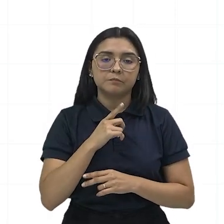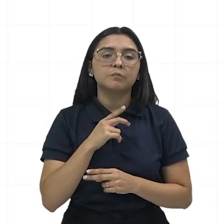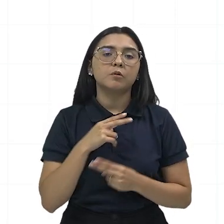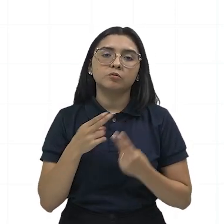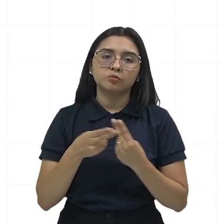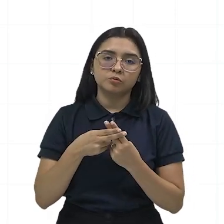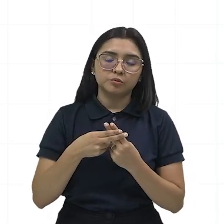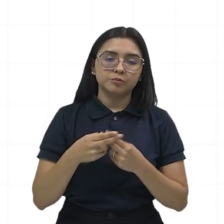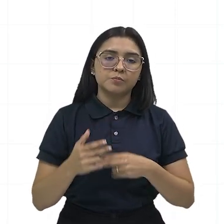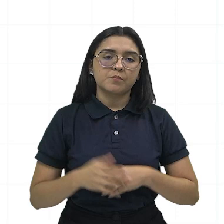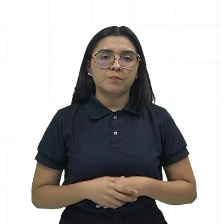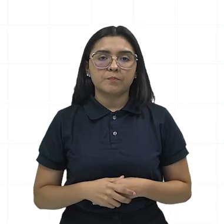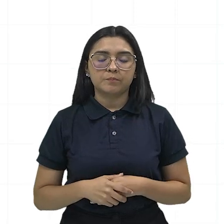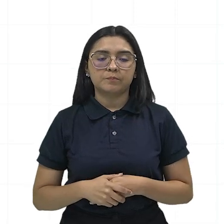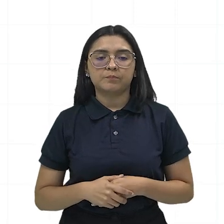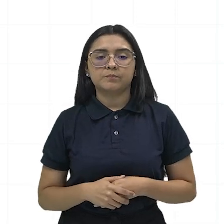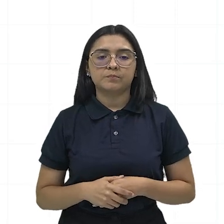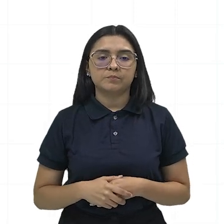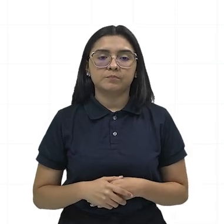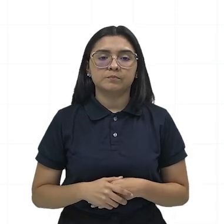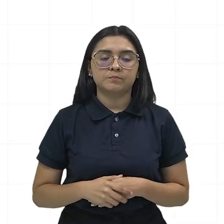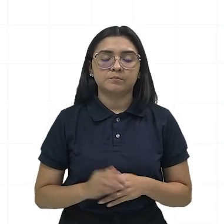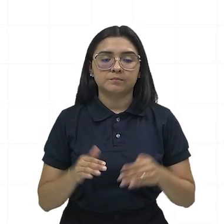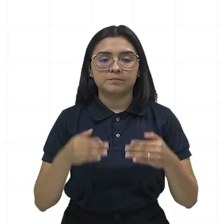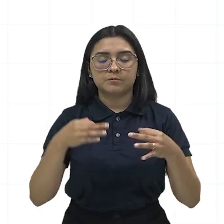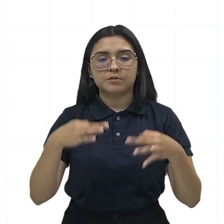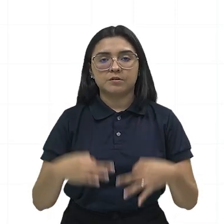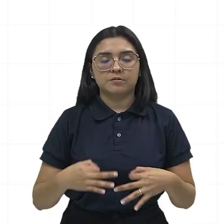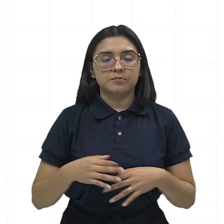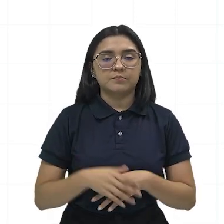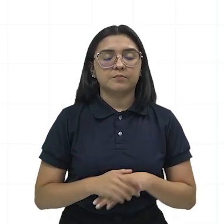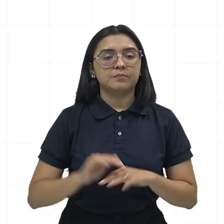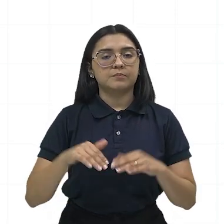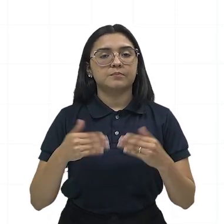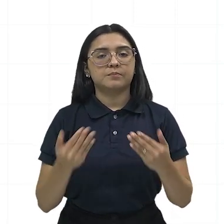de Saúde, que é o SUS. Certo?